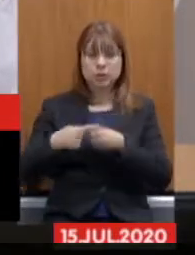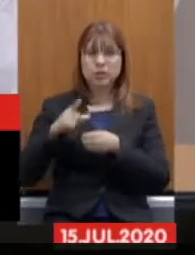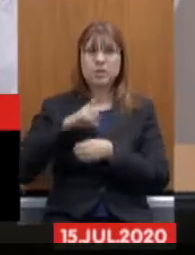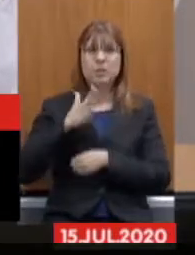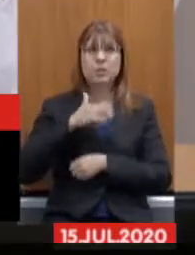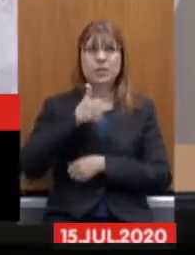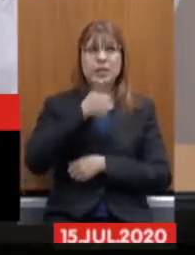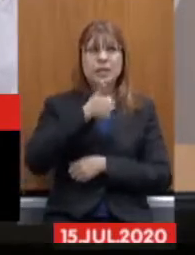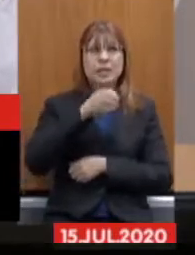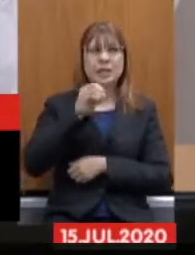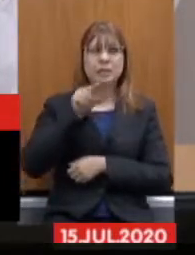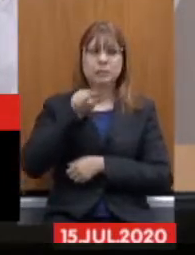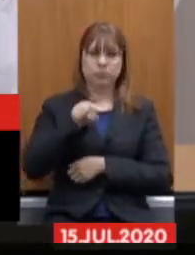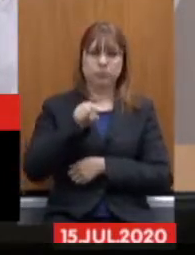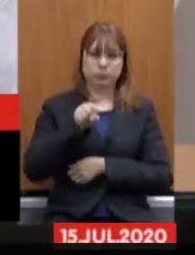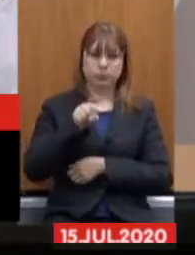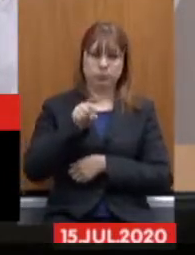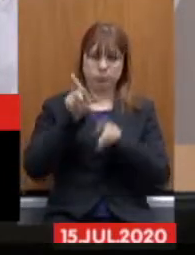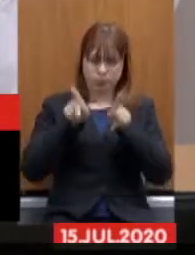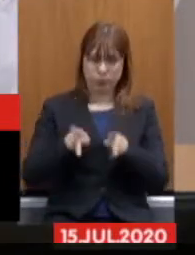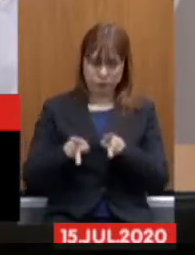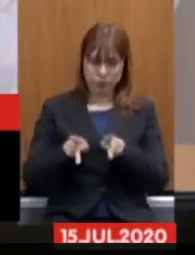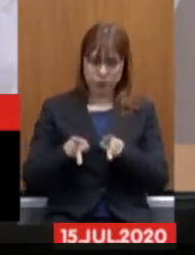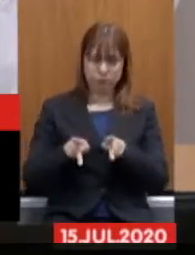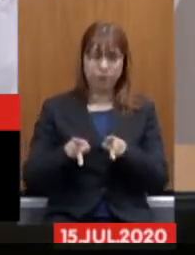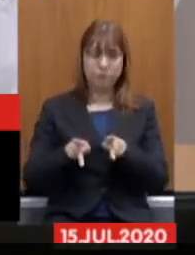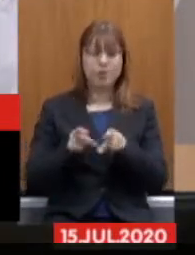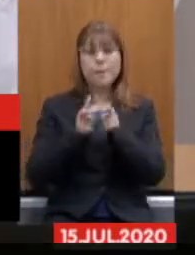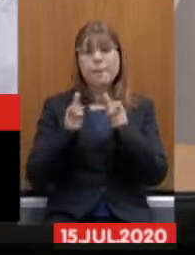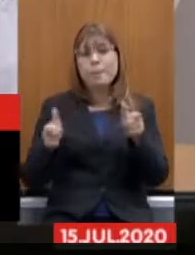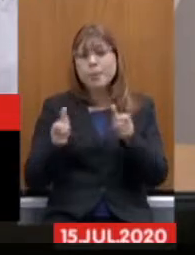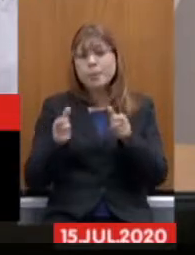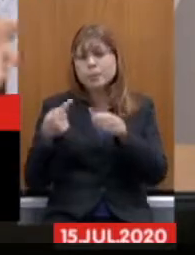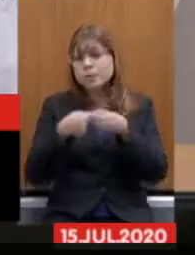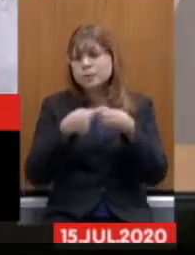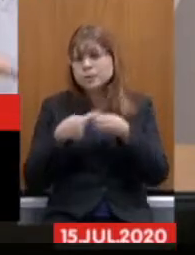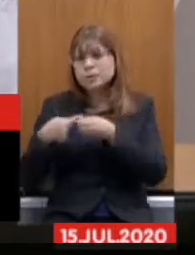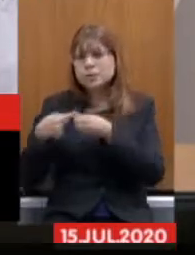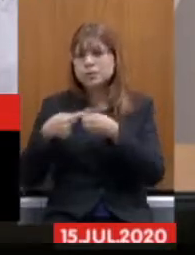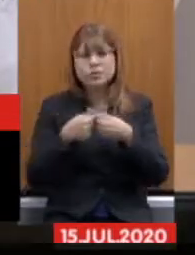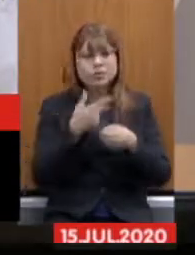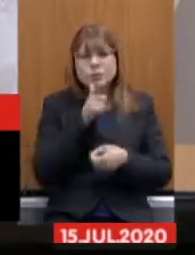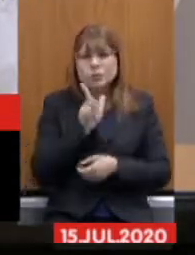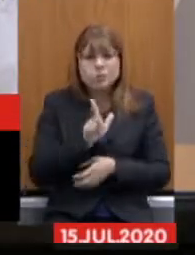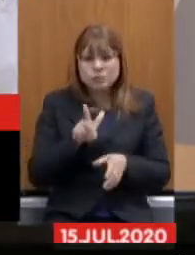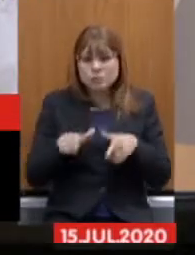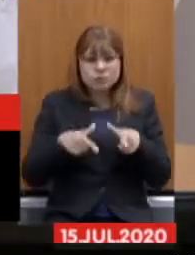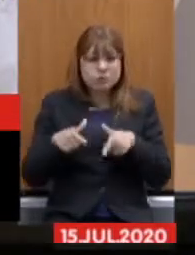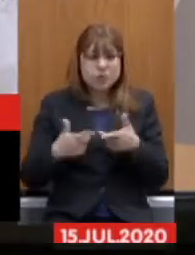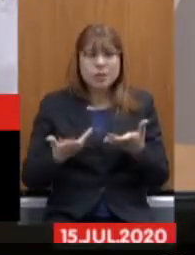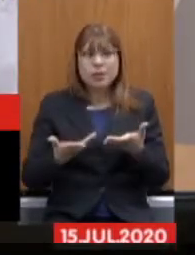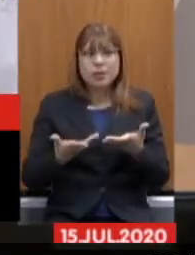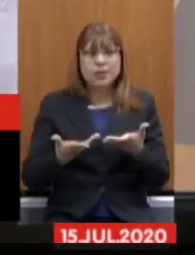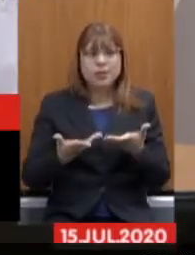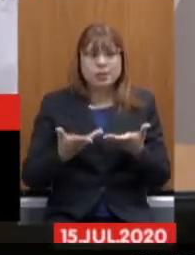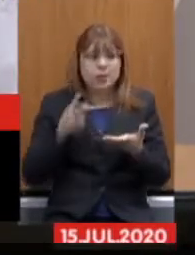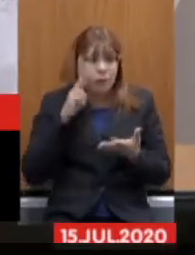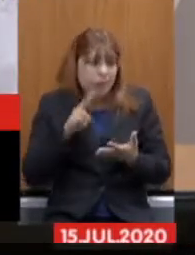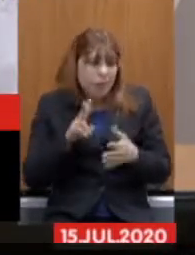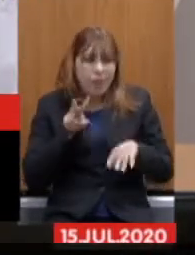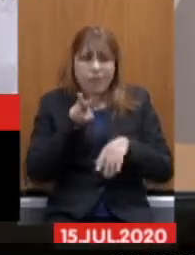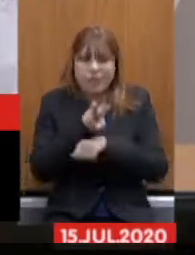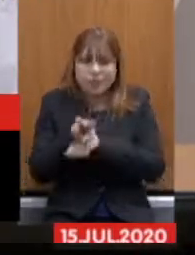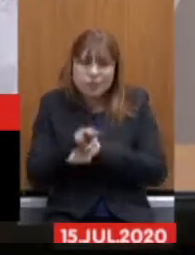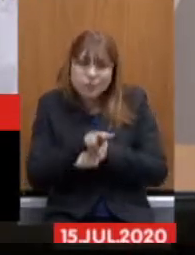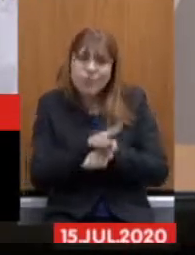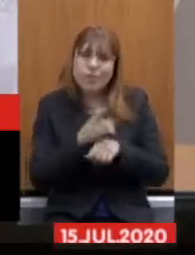habitantes é isso a maioria dos municípios têm dificuldade de exercer suas atividades sanitárias